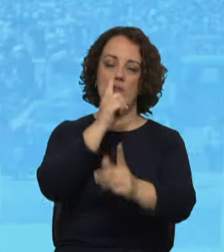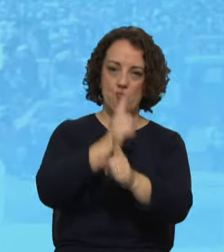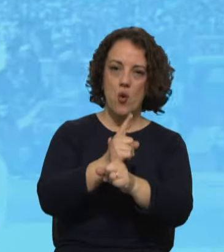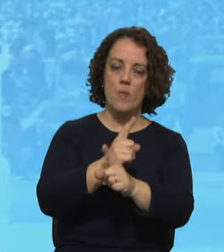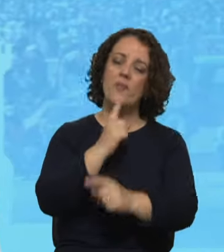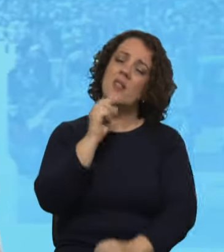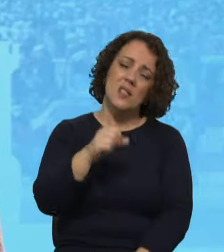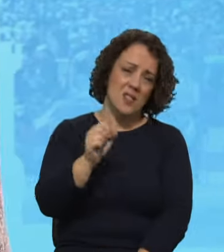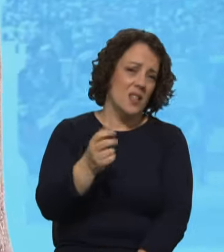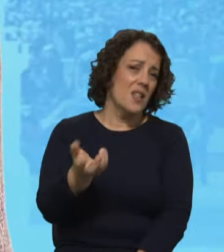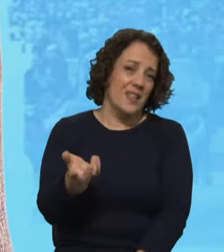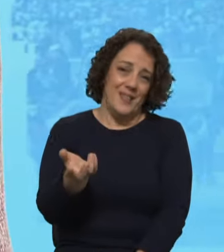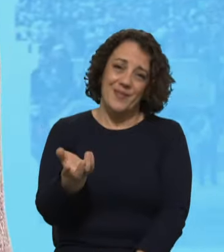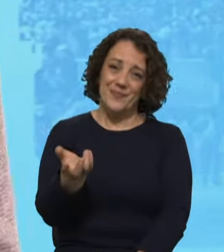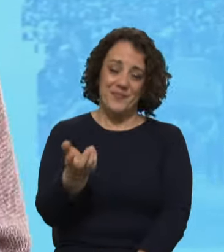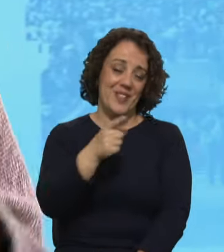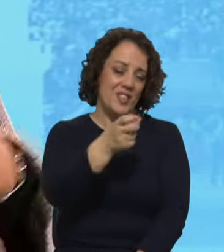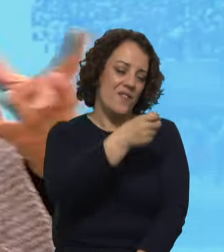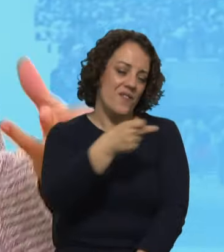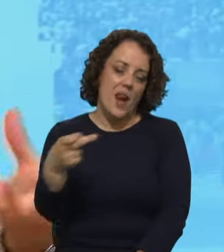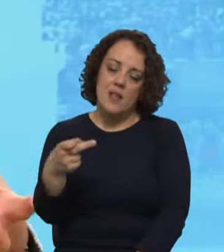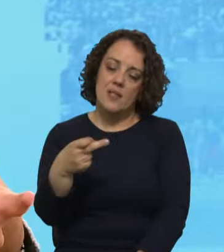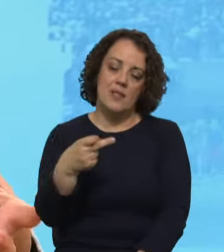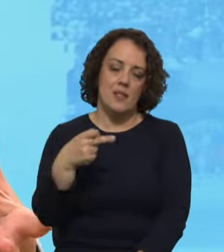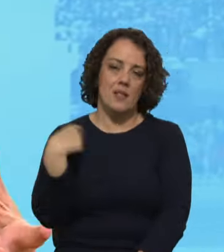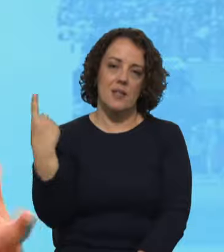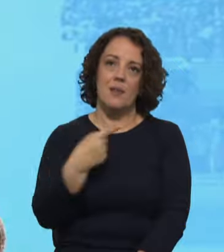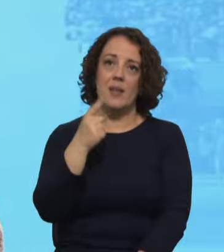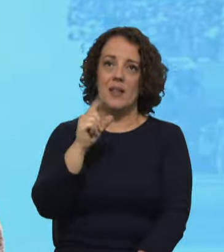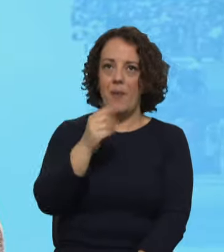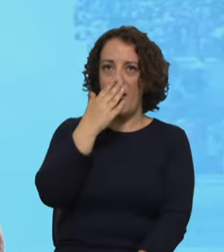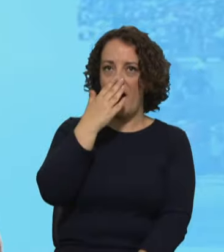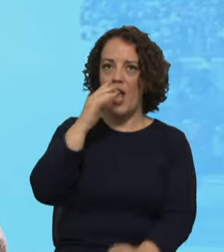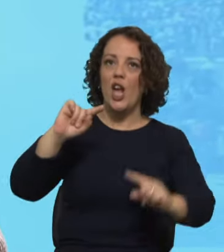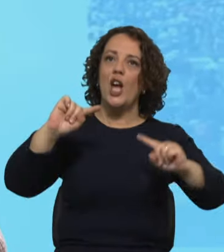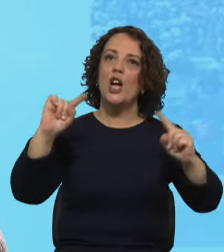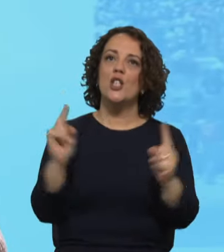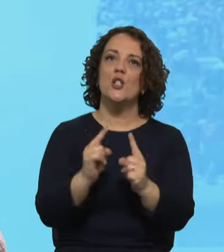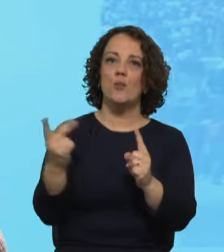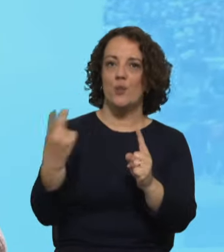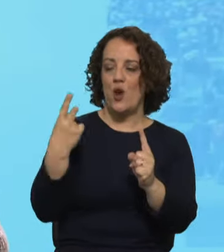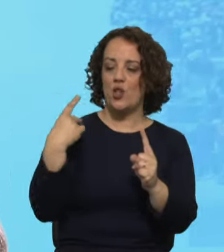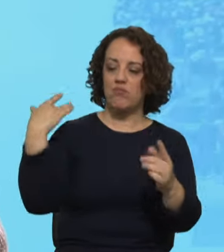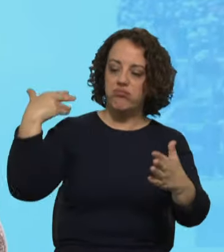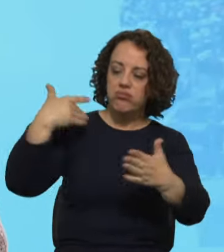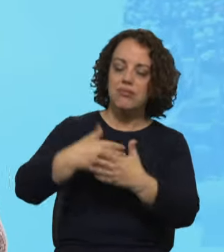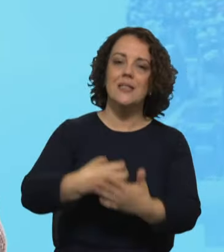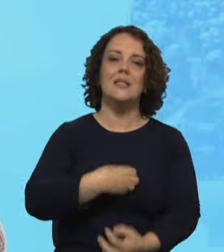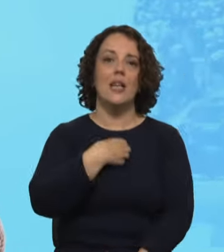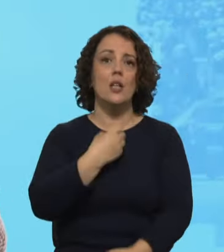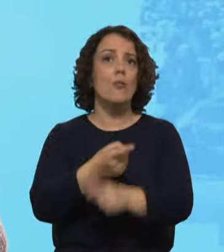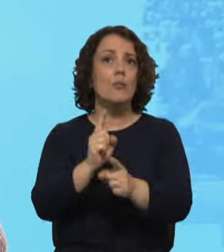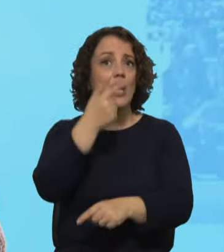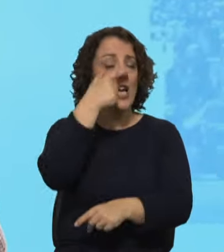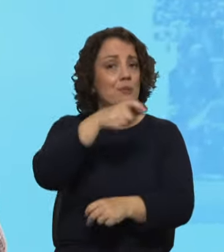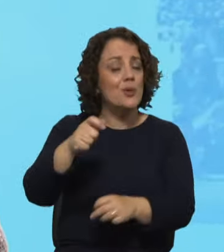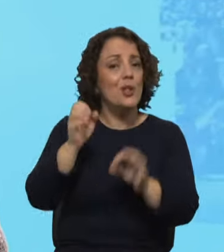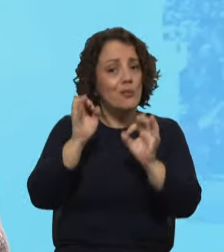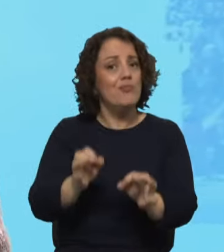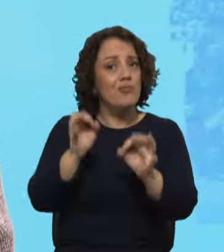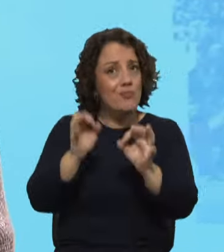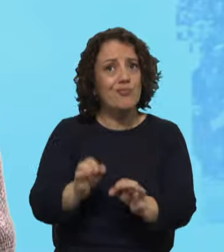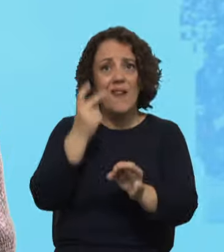pessoas estão acho que essa frase para nós resume também um bocadinho de daquilo que fomos sentindo não é porque as pessoas estão efetivamente a fazer